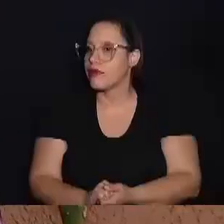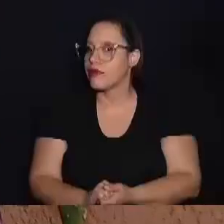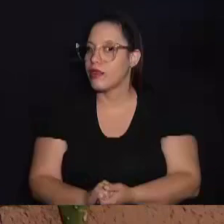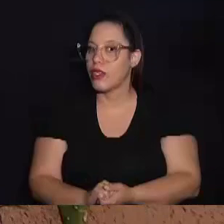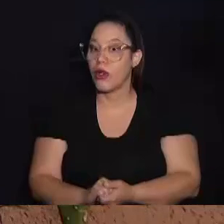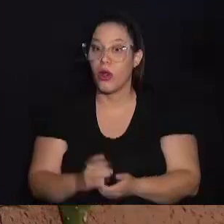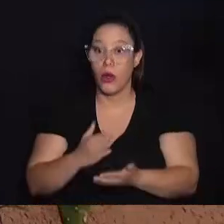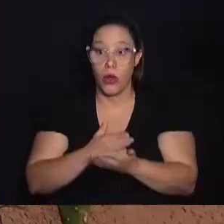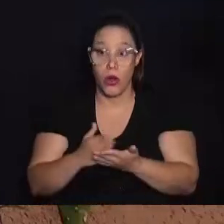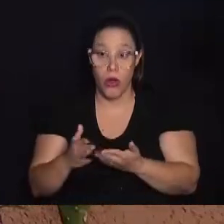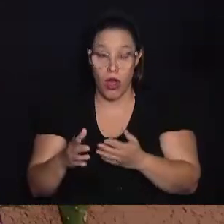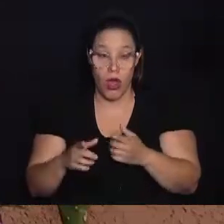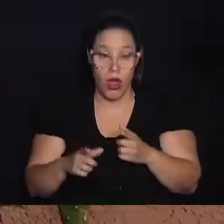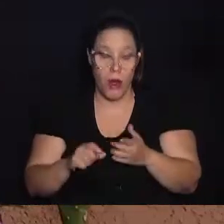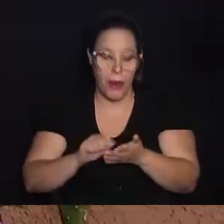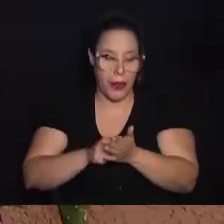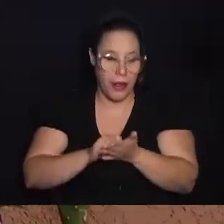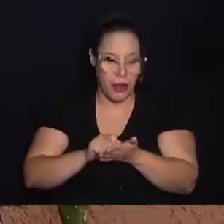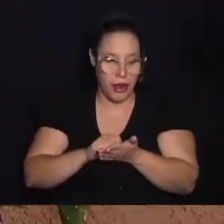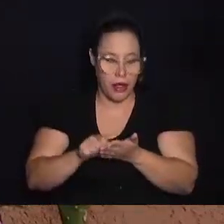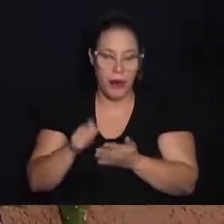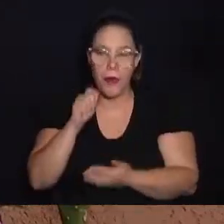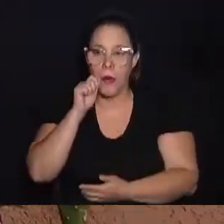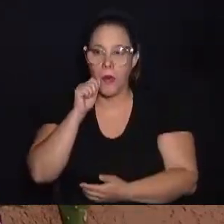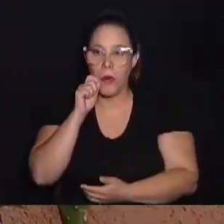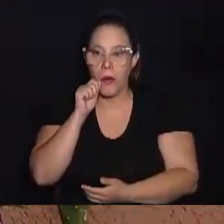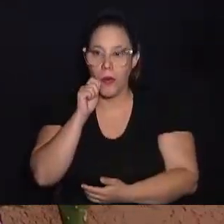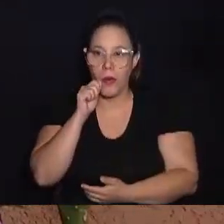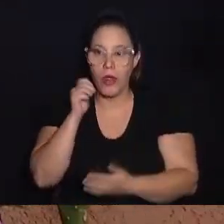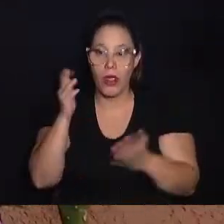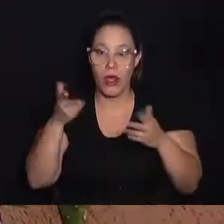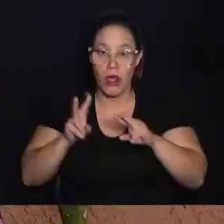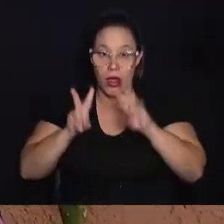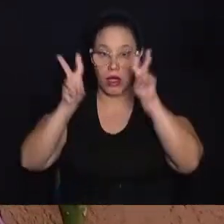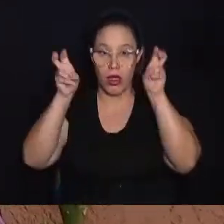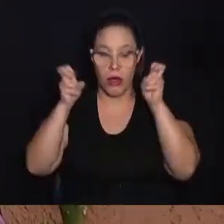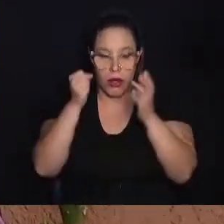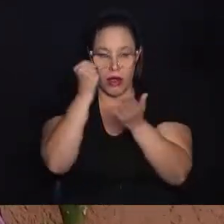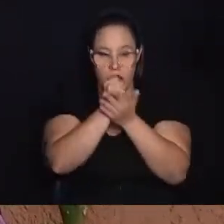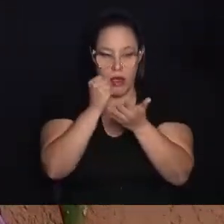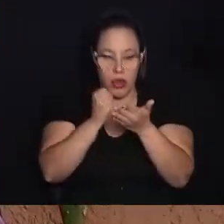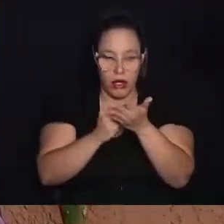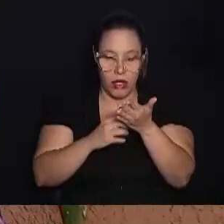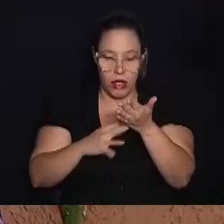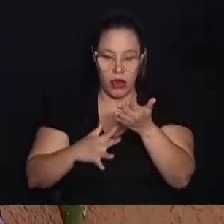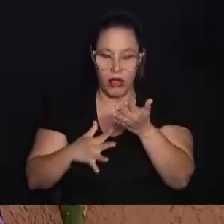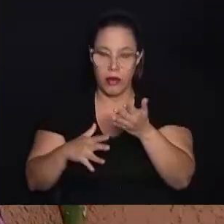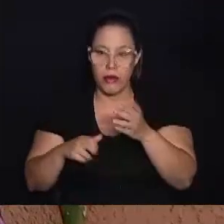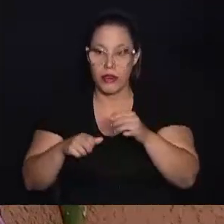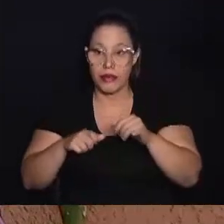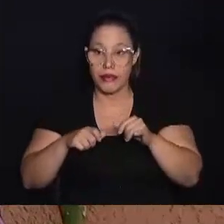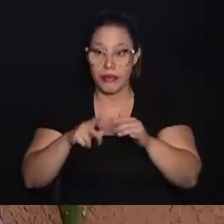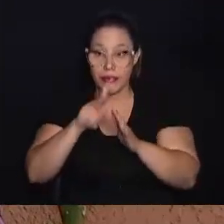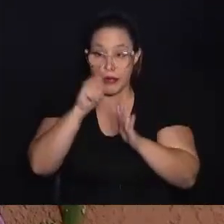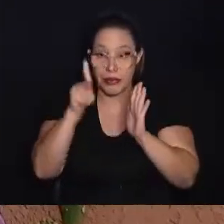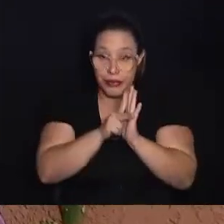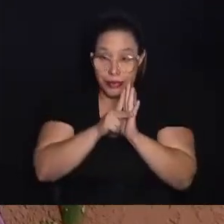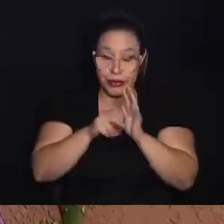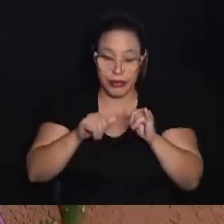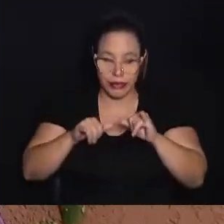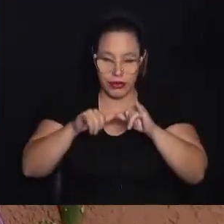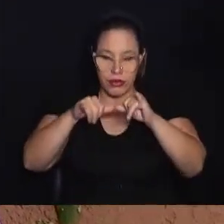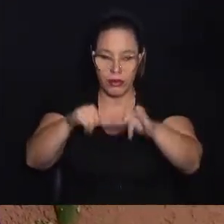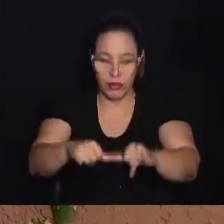Está começando mais um Na Ponta do Lápis e hoje o nosso tema é sobre as marcas próprias dos supermercados. E por isso eu estou aqui com o